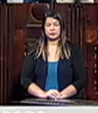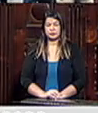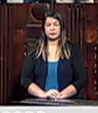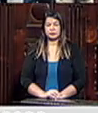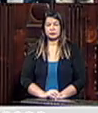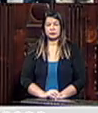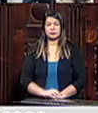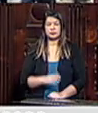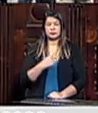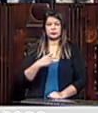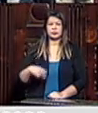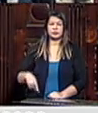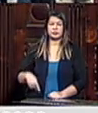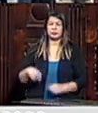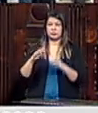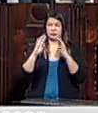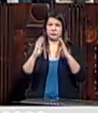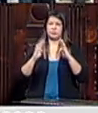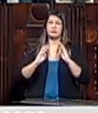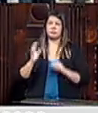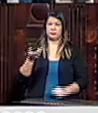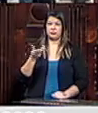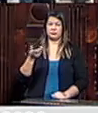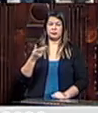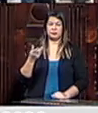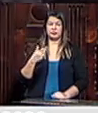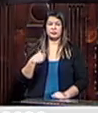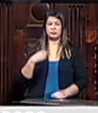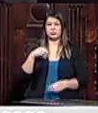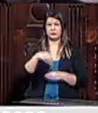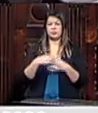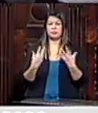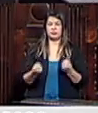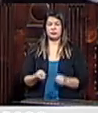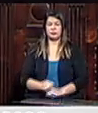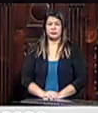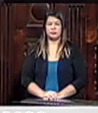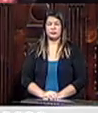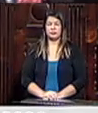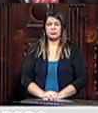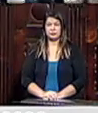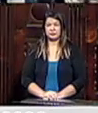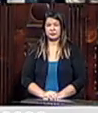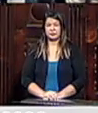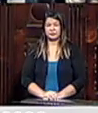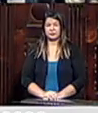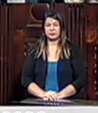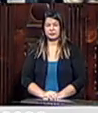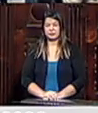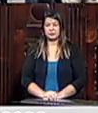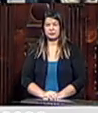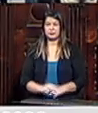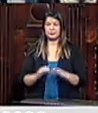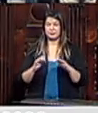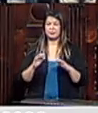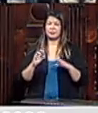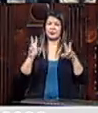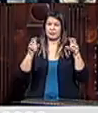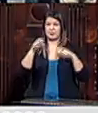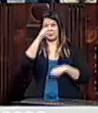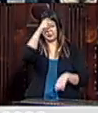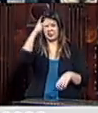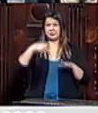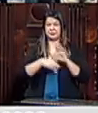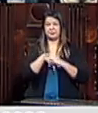Senhor presidente, atendendo o pedido de acelerar, eu voto favorável. Pela Comissão de Assuntos Municipais e